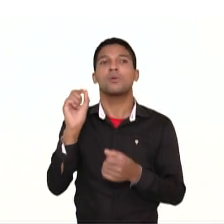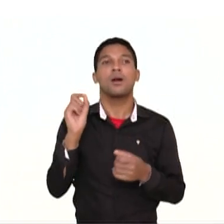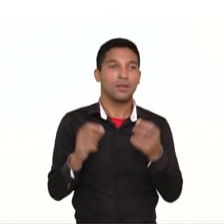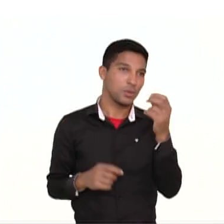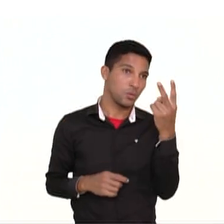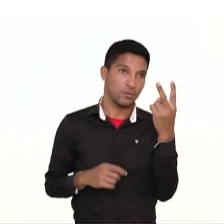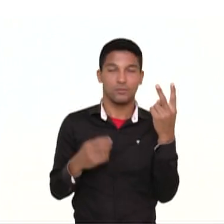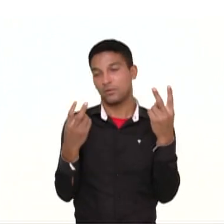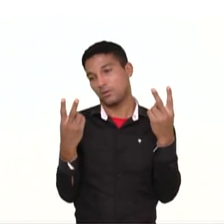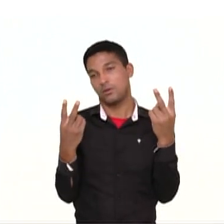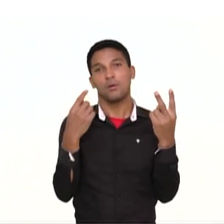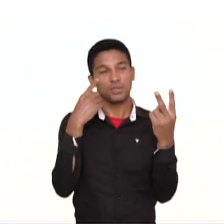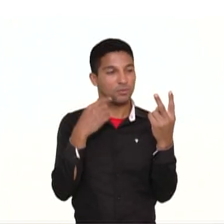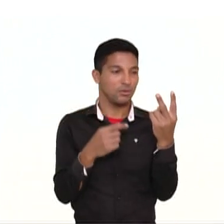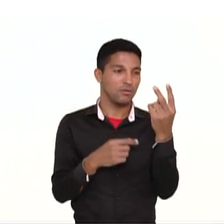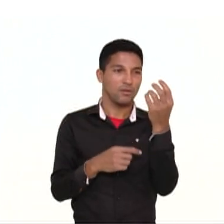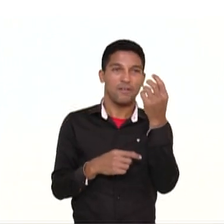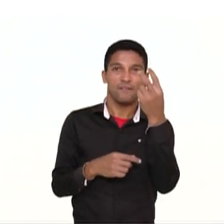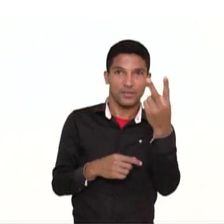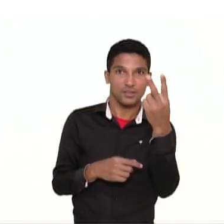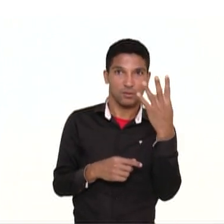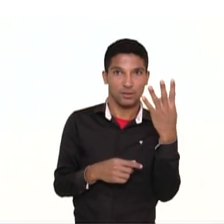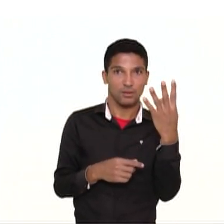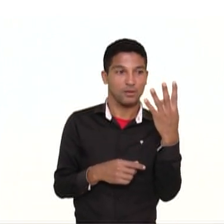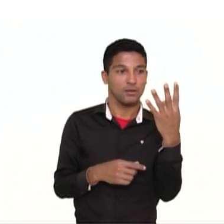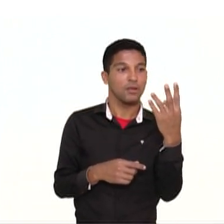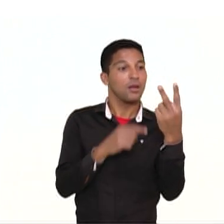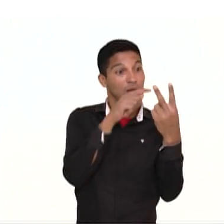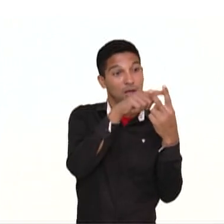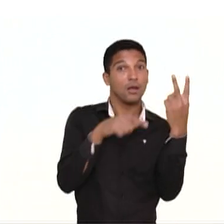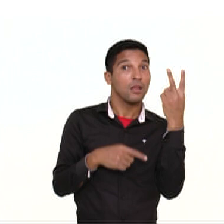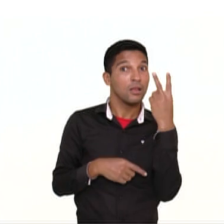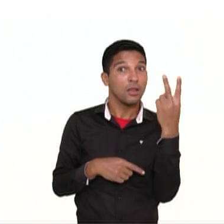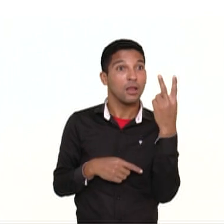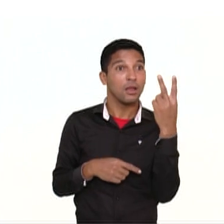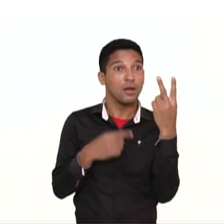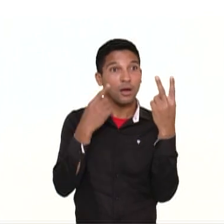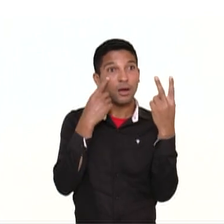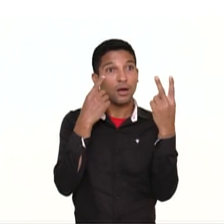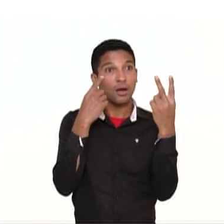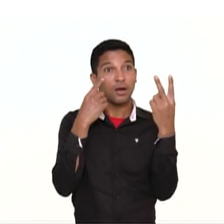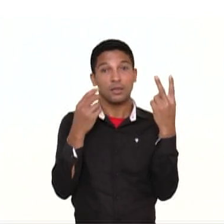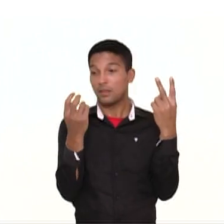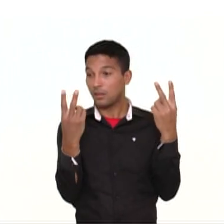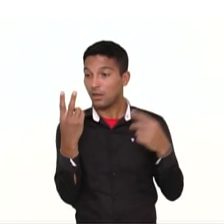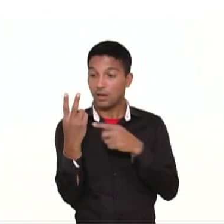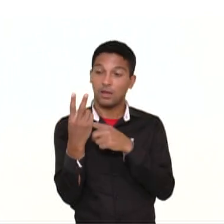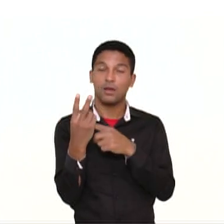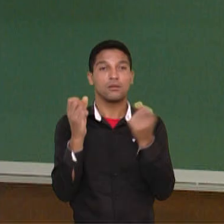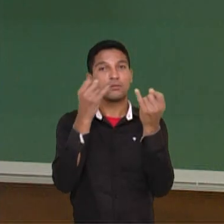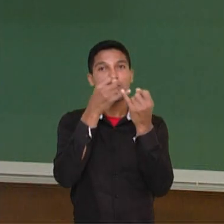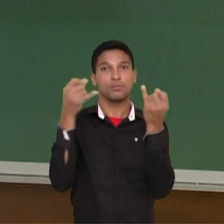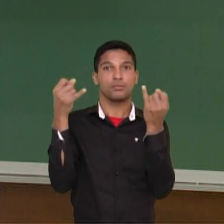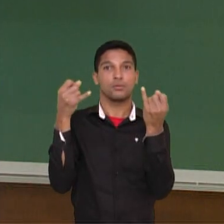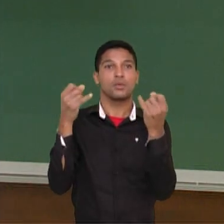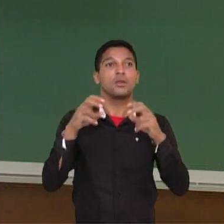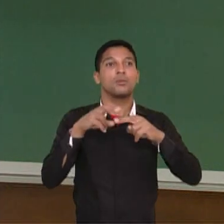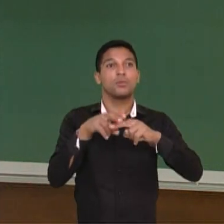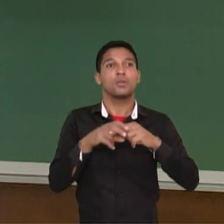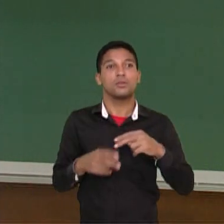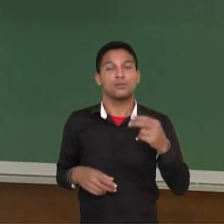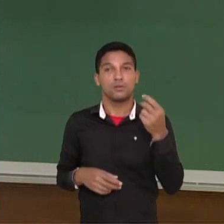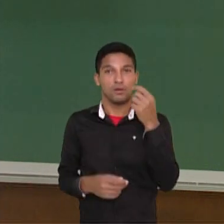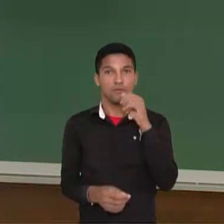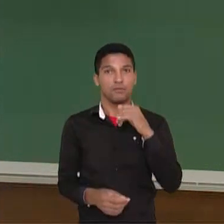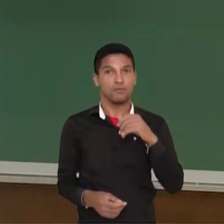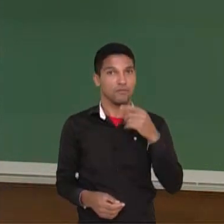tem um 2, né? Você pode lembrar lá que 24 é 2 vezes 12, ou seja, dentro, entre aspas, do 24, eu